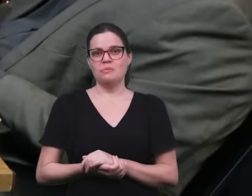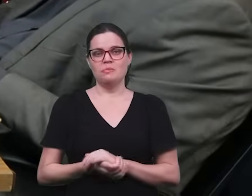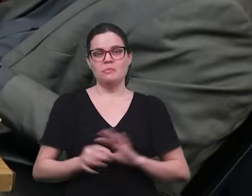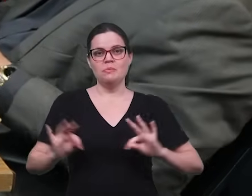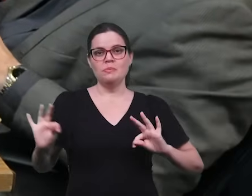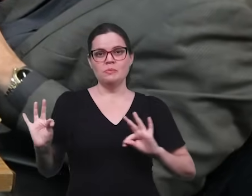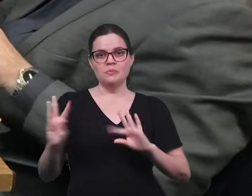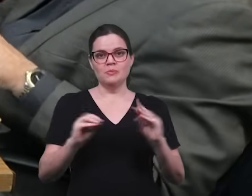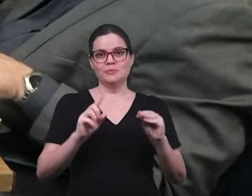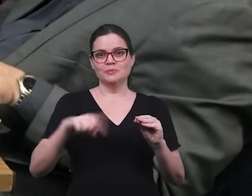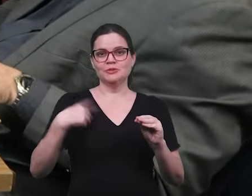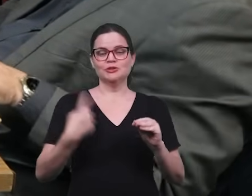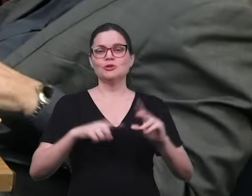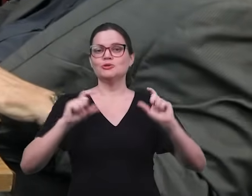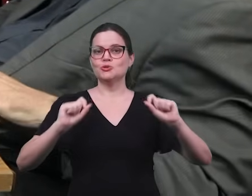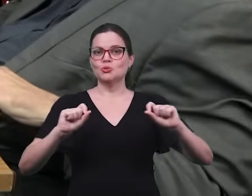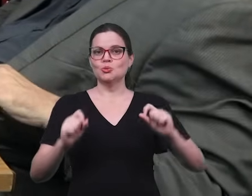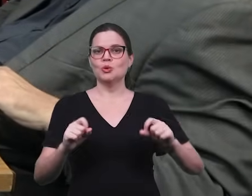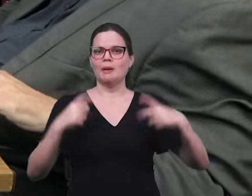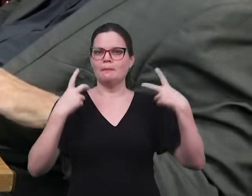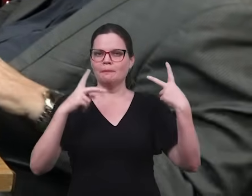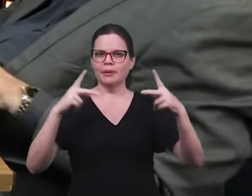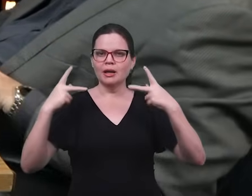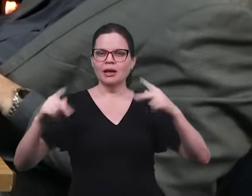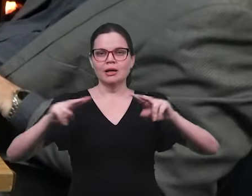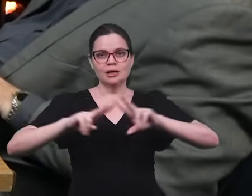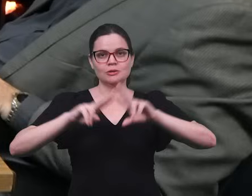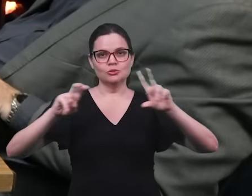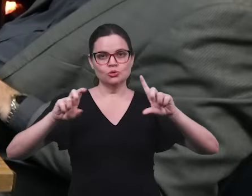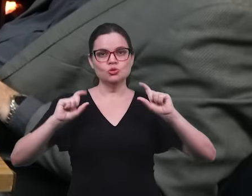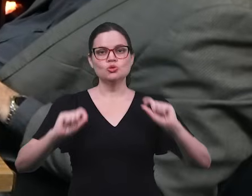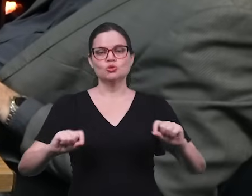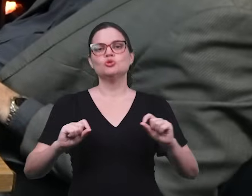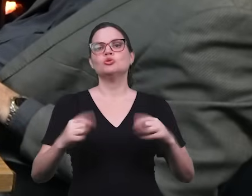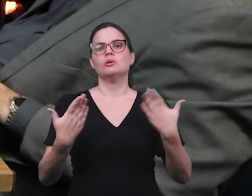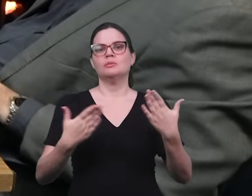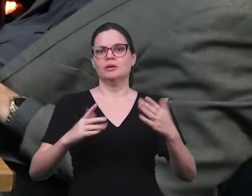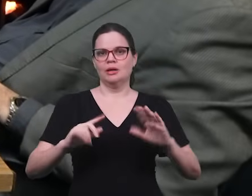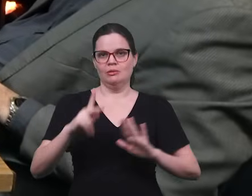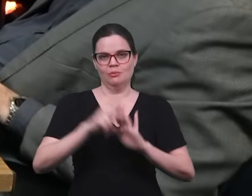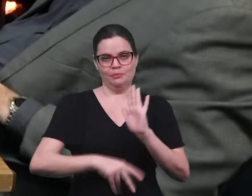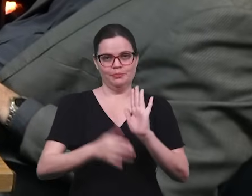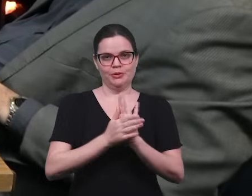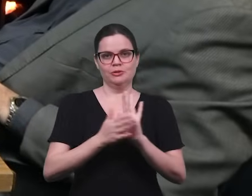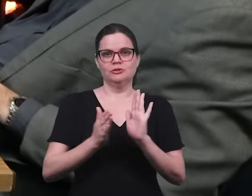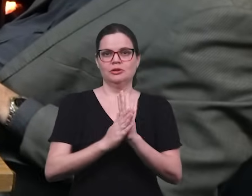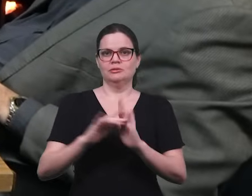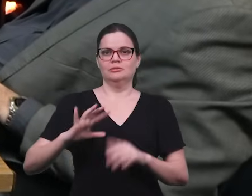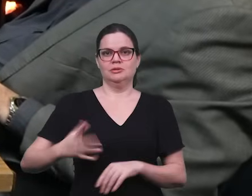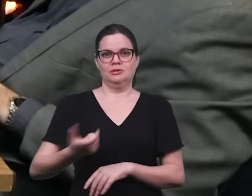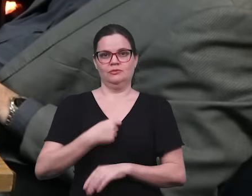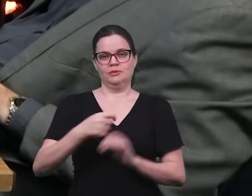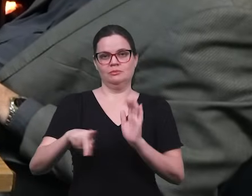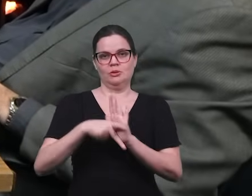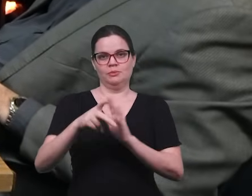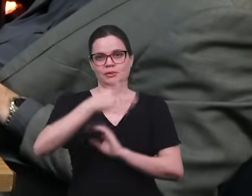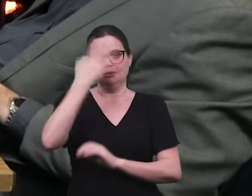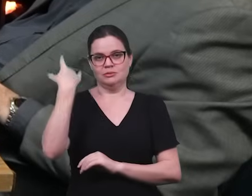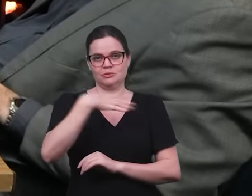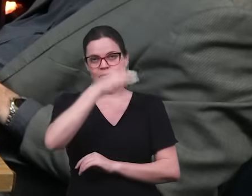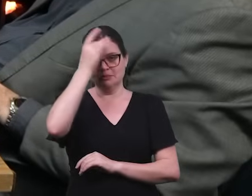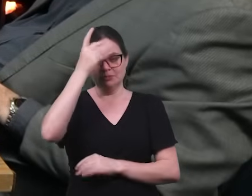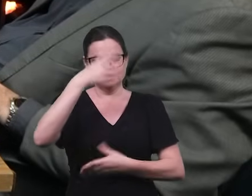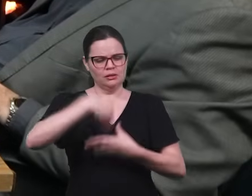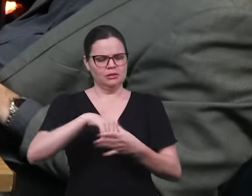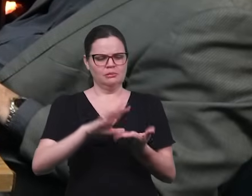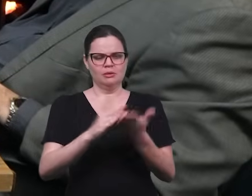Tudo que nós temos pregado como obra do Espírito Santo, está tudo na Bíblia. O Senhor está mostrando perfeitamente